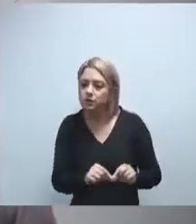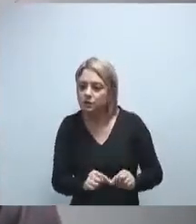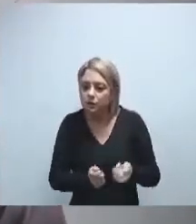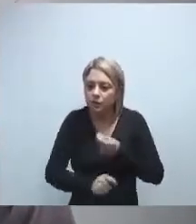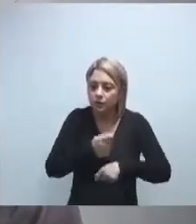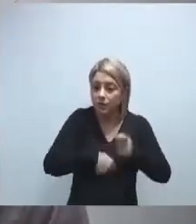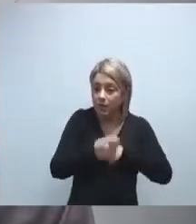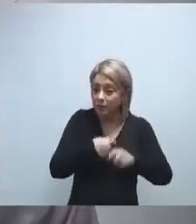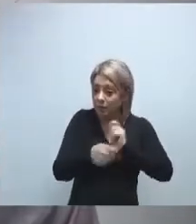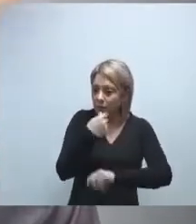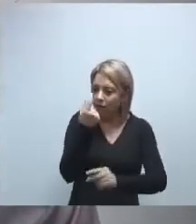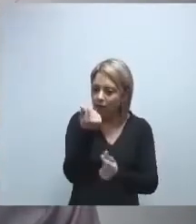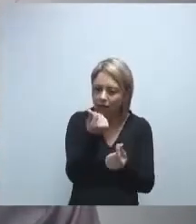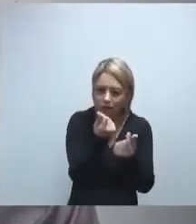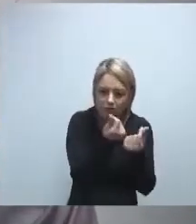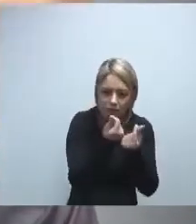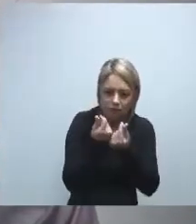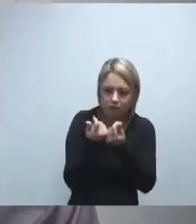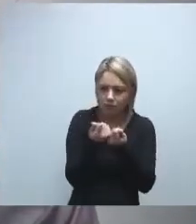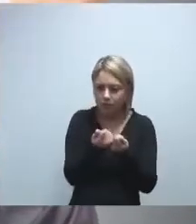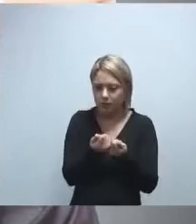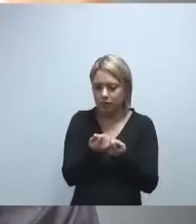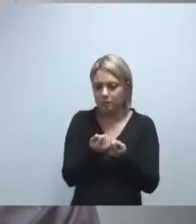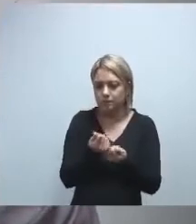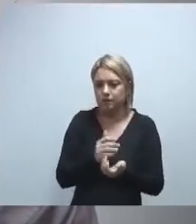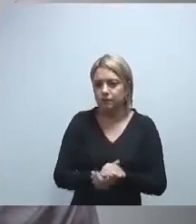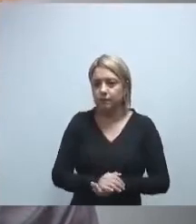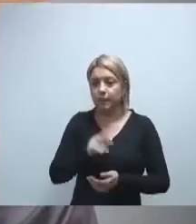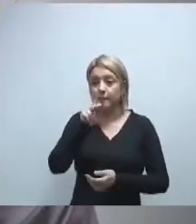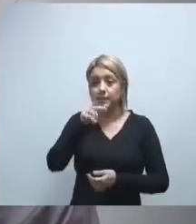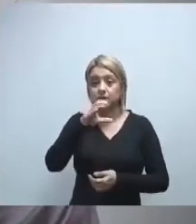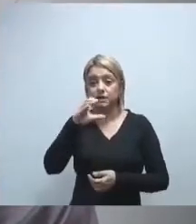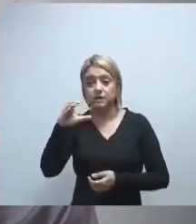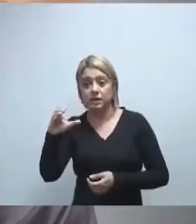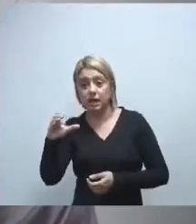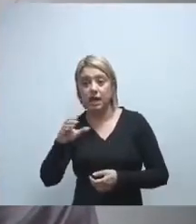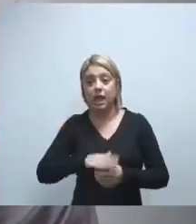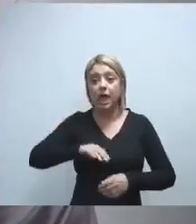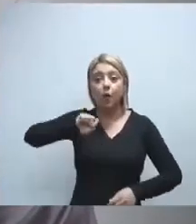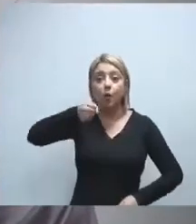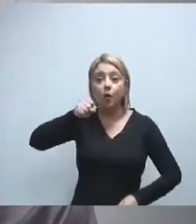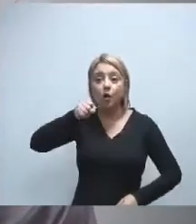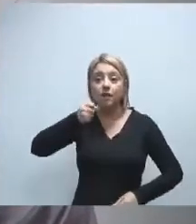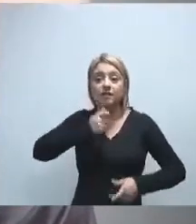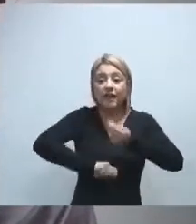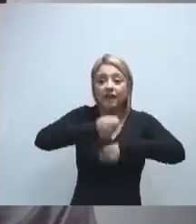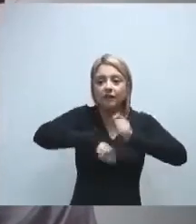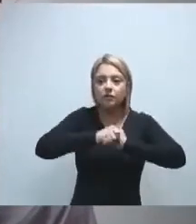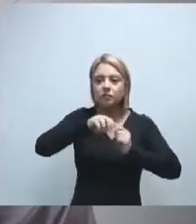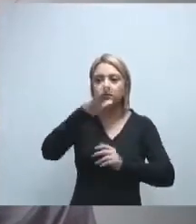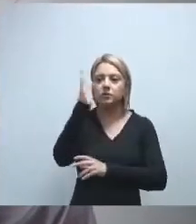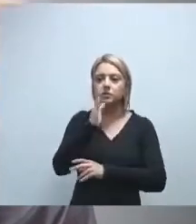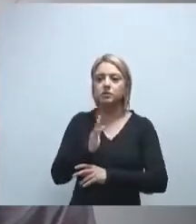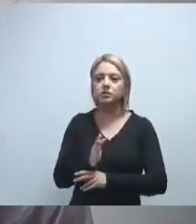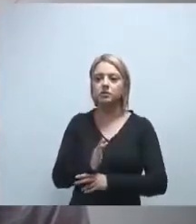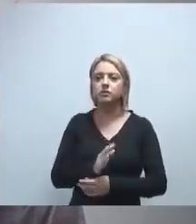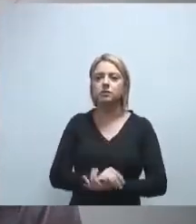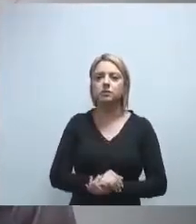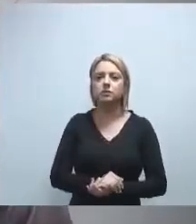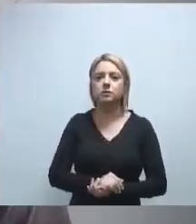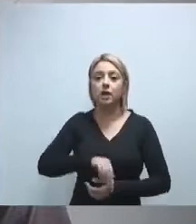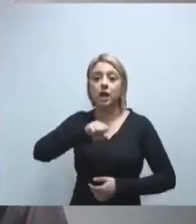drogas é mercado é mercado pcc hoje a 8ª economia do brasil é